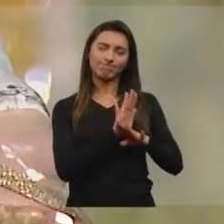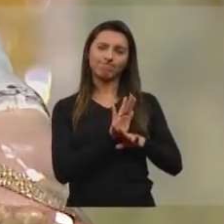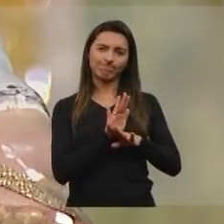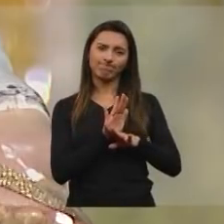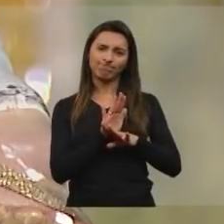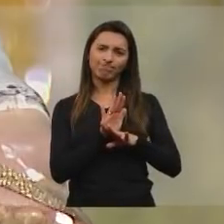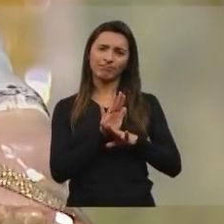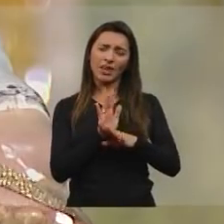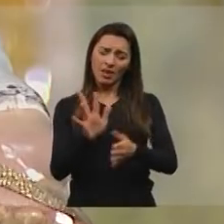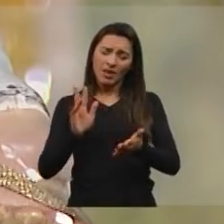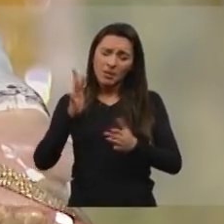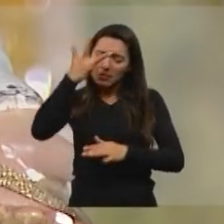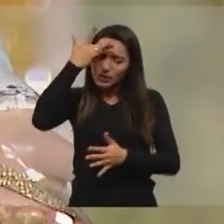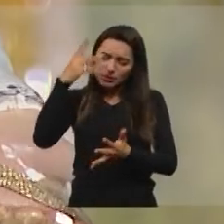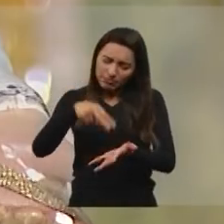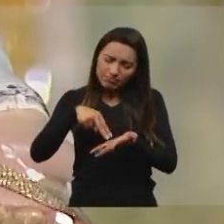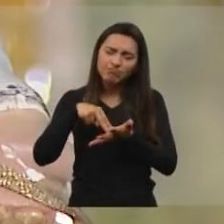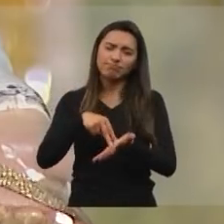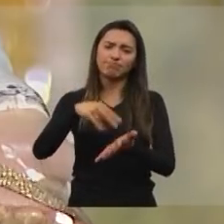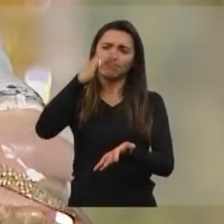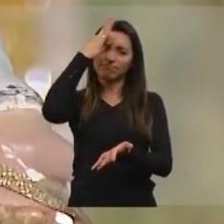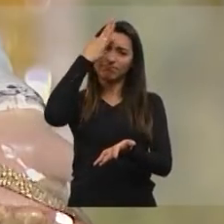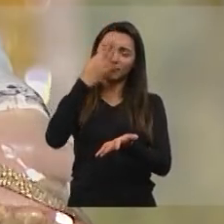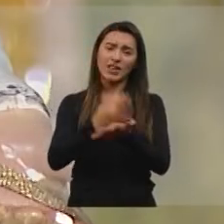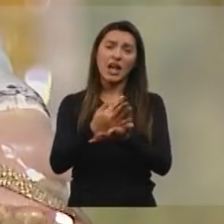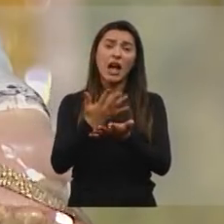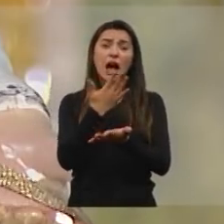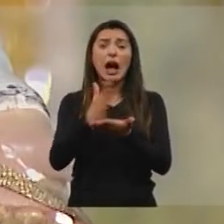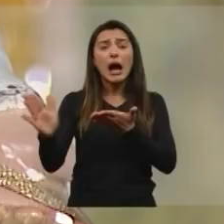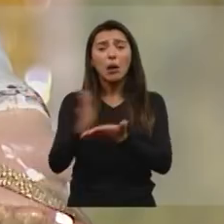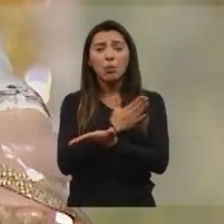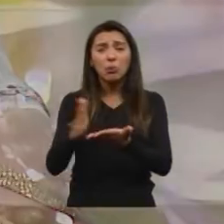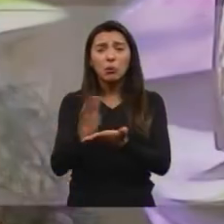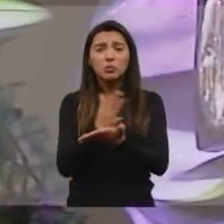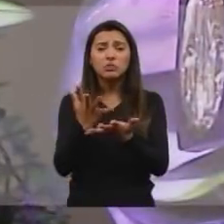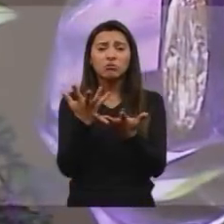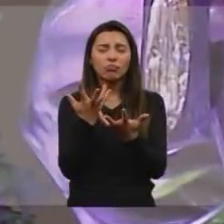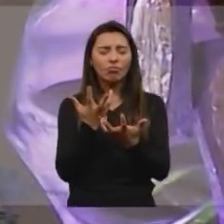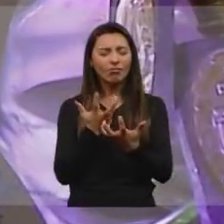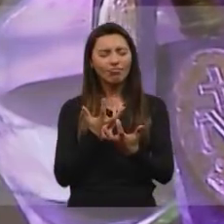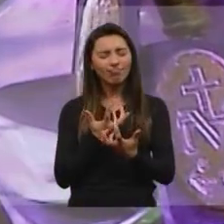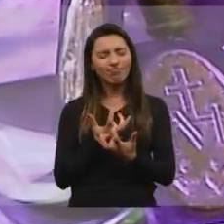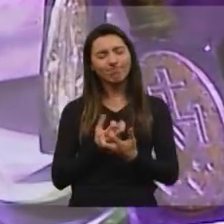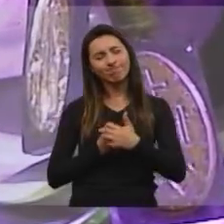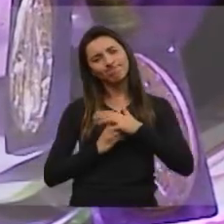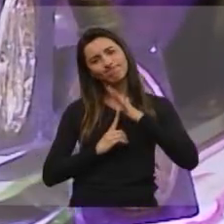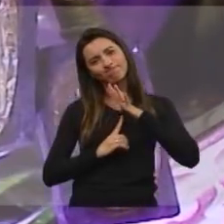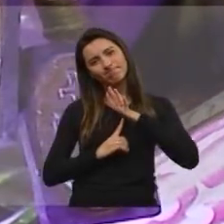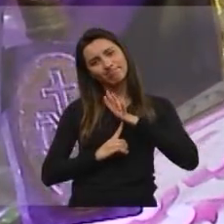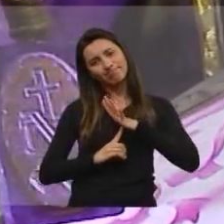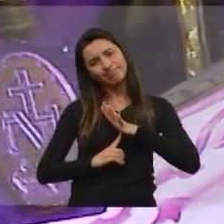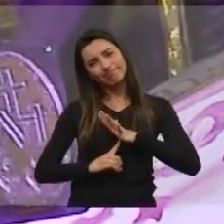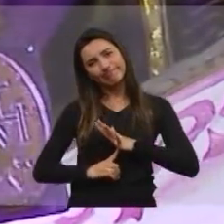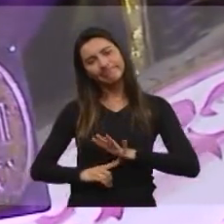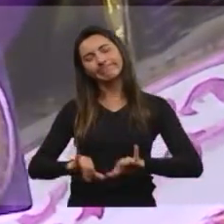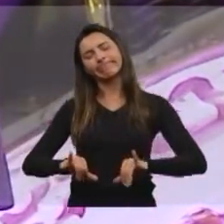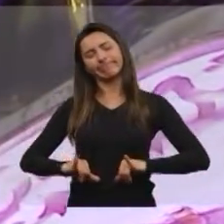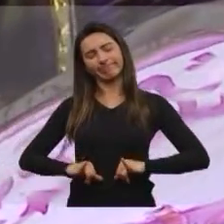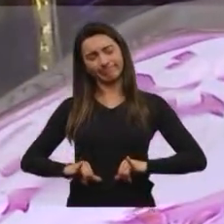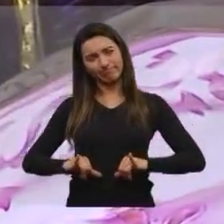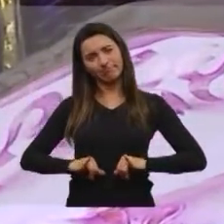uma fé forte estão secando estão padecendo